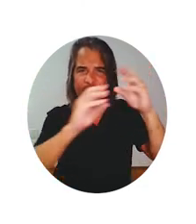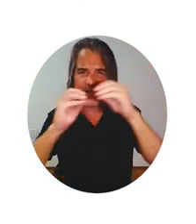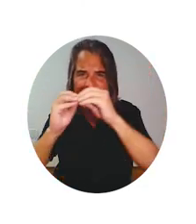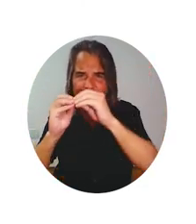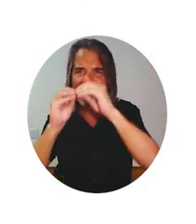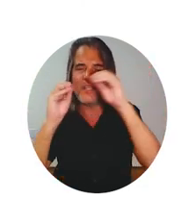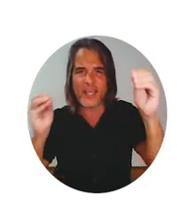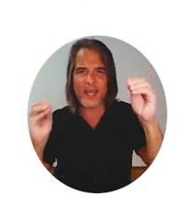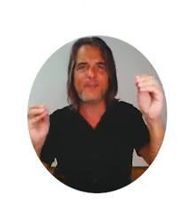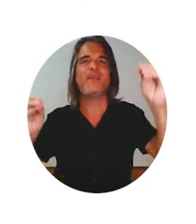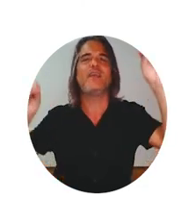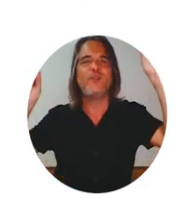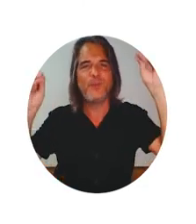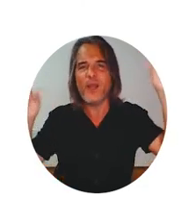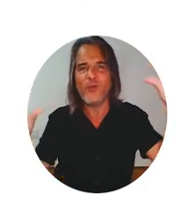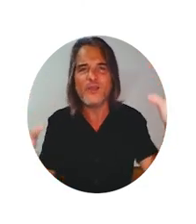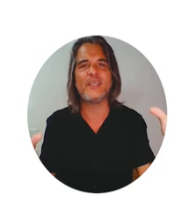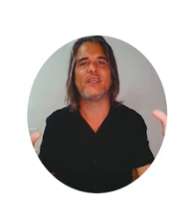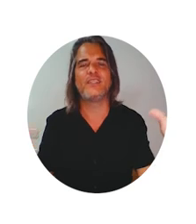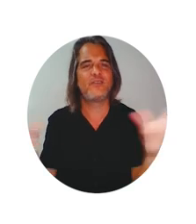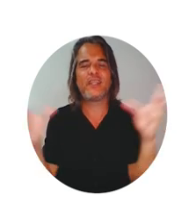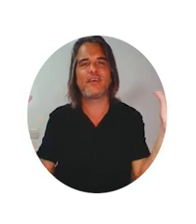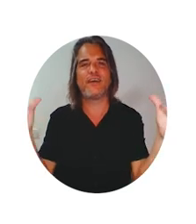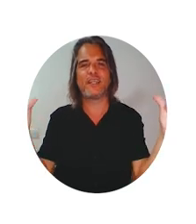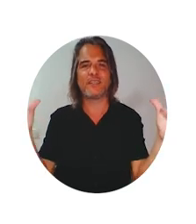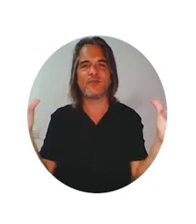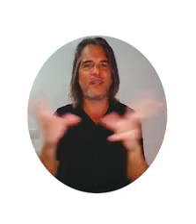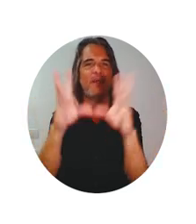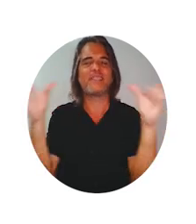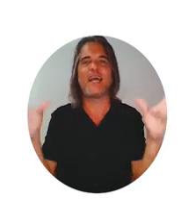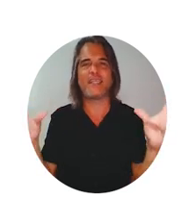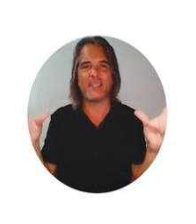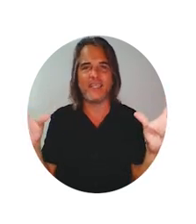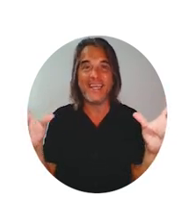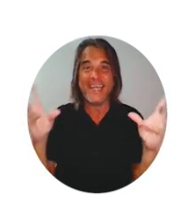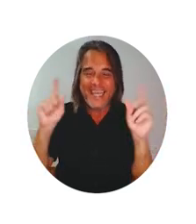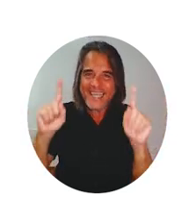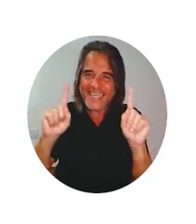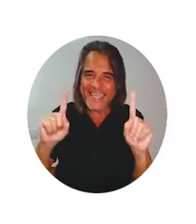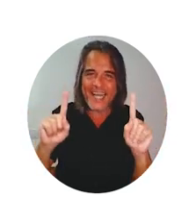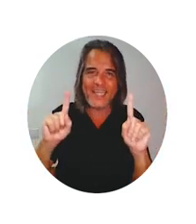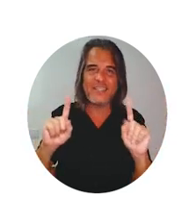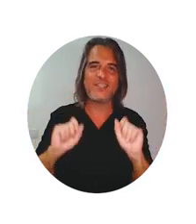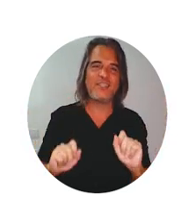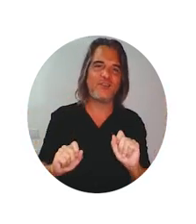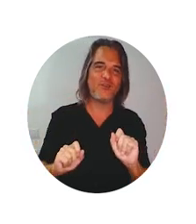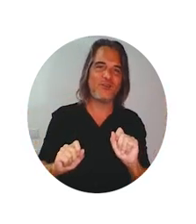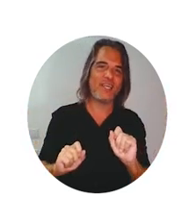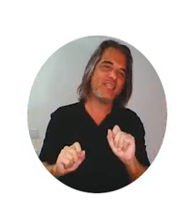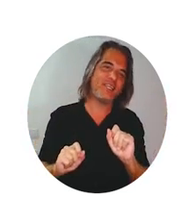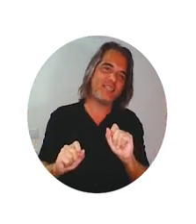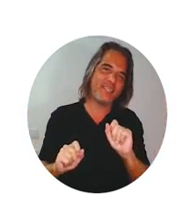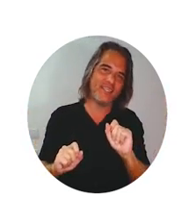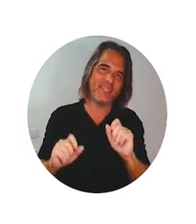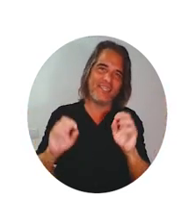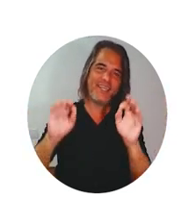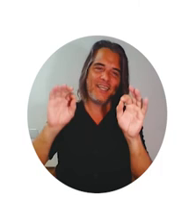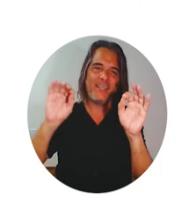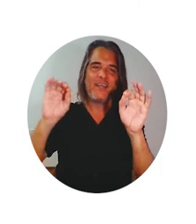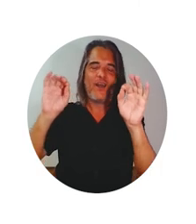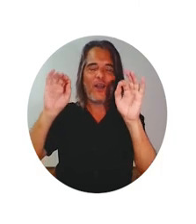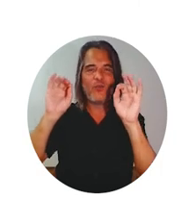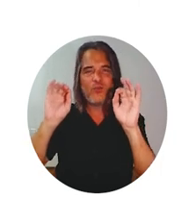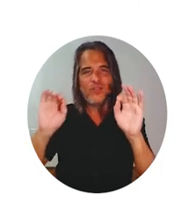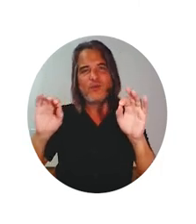os anos, mas está falando do IDEB do Piauí. É disso que você está falando, não tem mais nada aí. E, além disso, o que é interessante? Ele